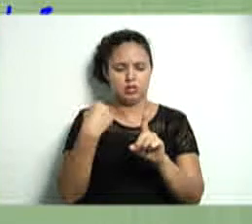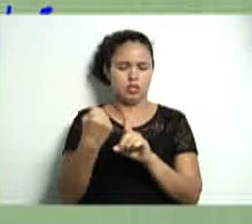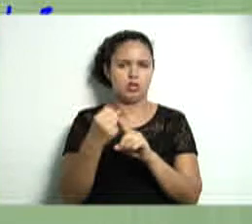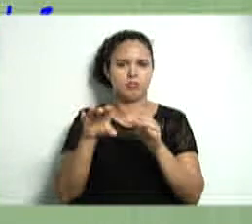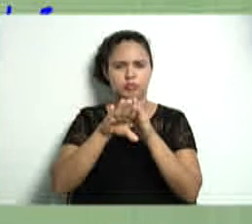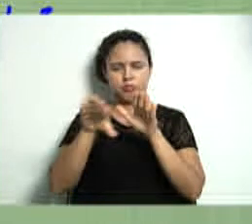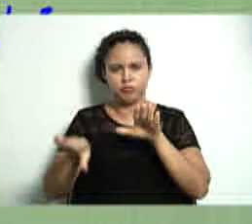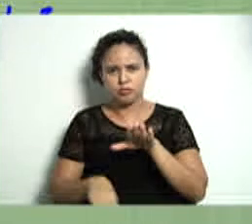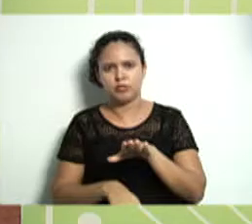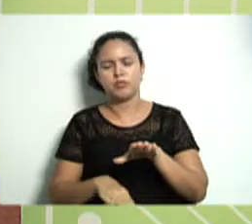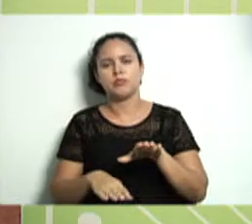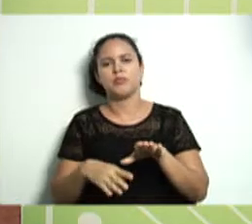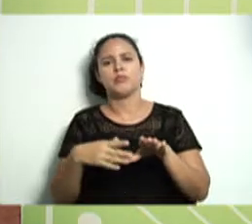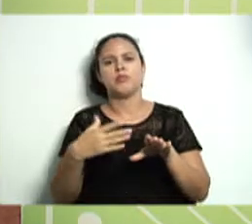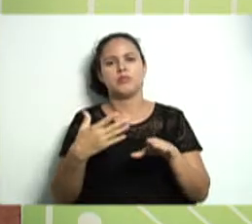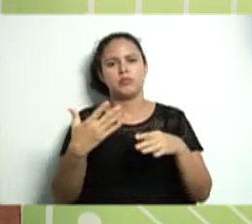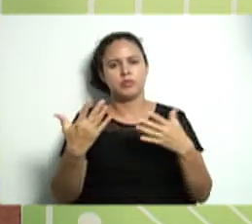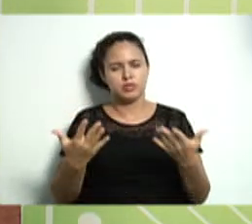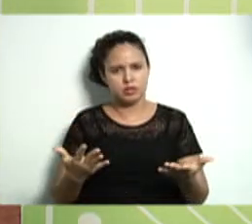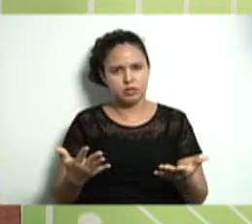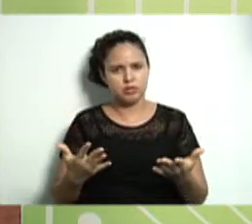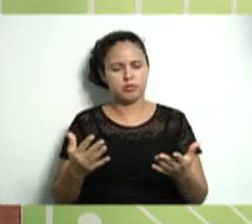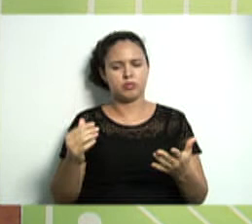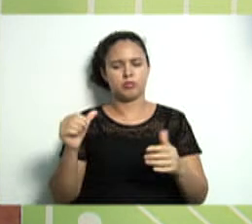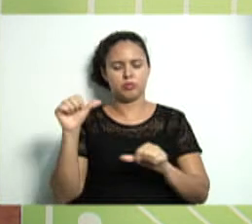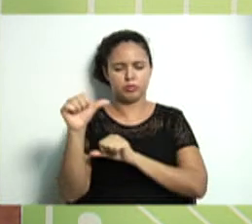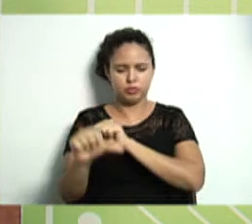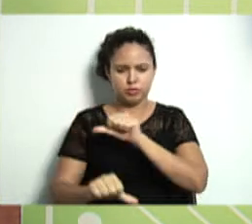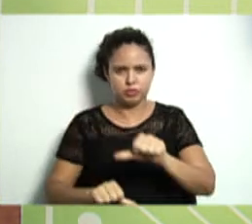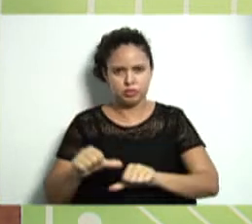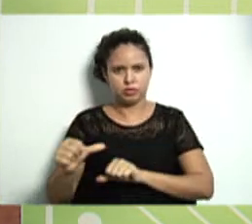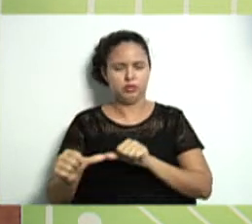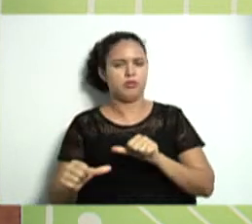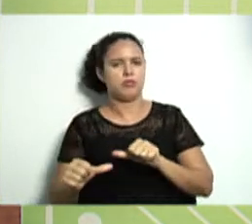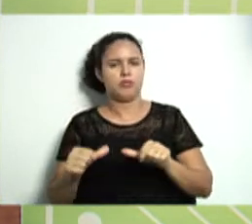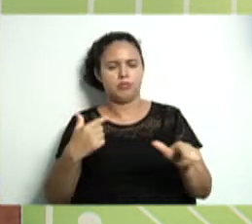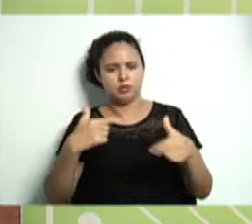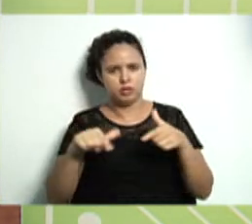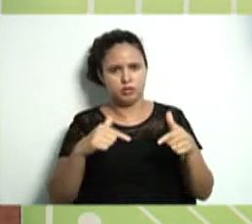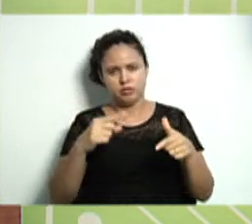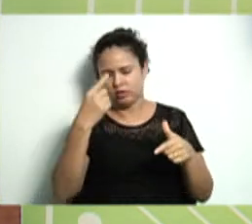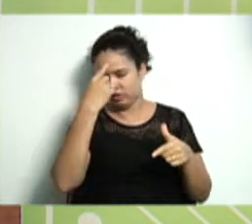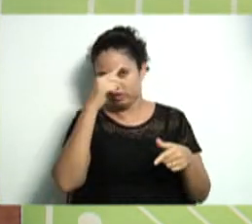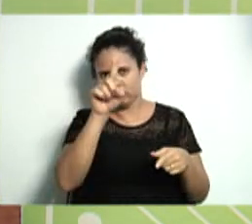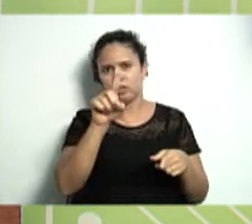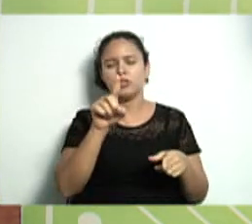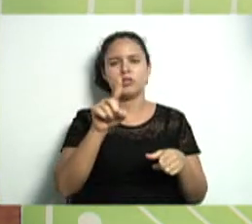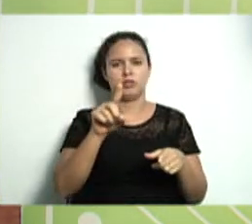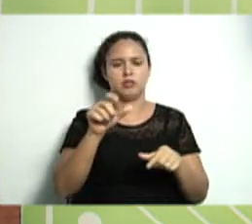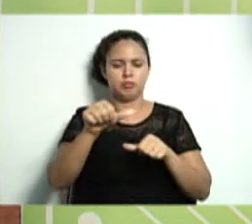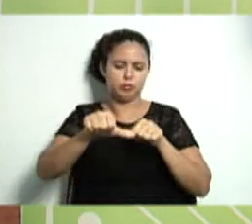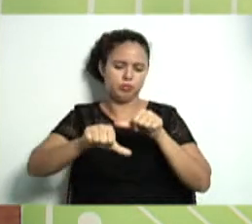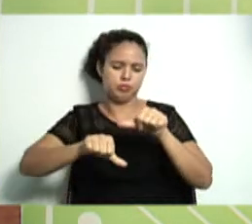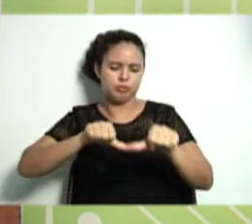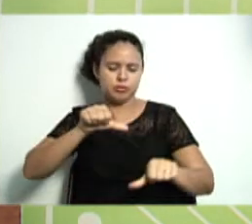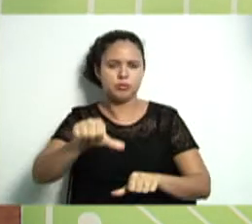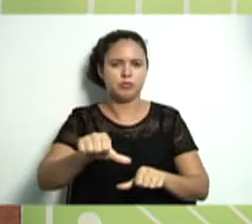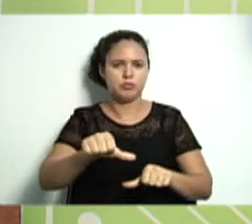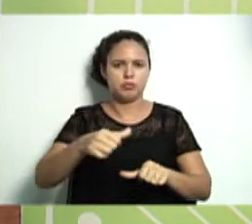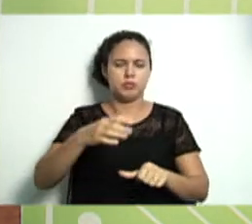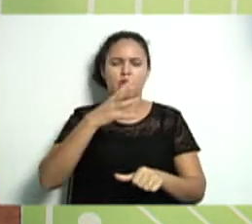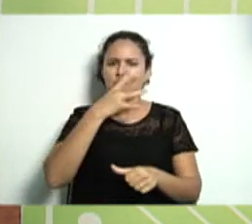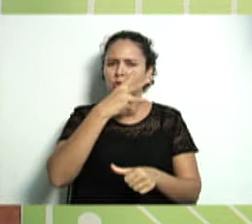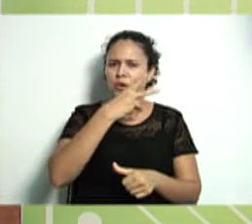não conferia esse prestígio social. E essa mudança aconteceu, essa mudança foi